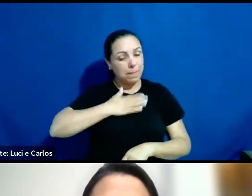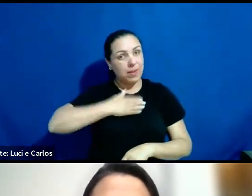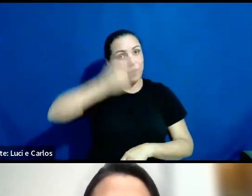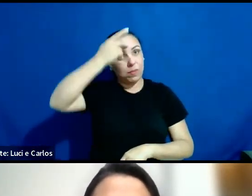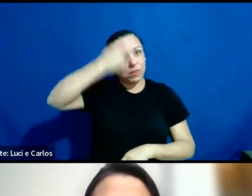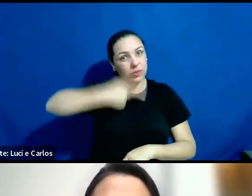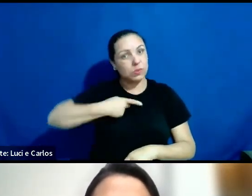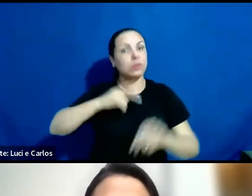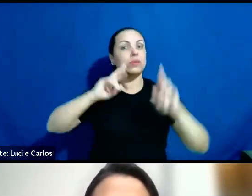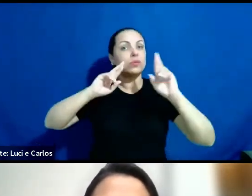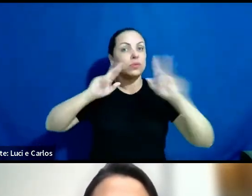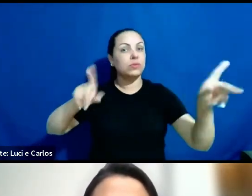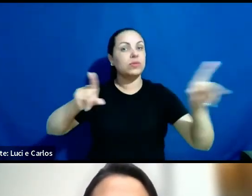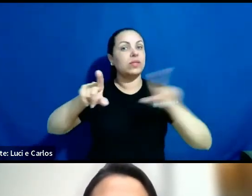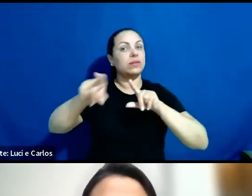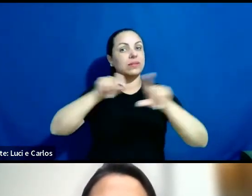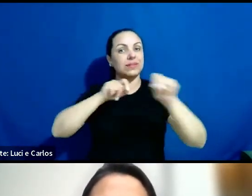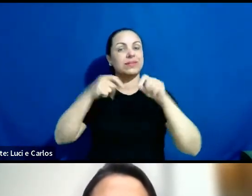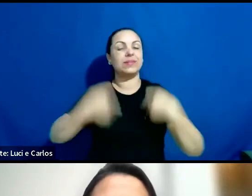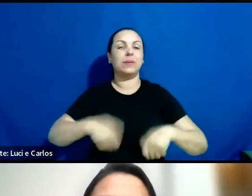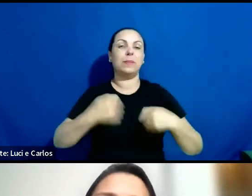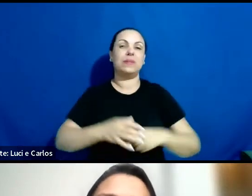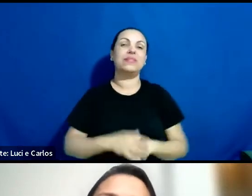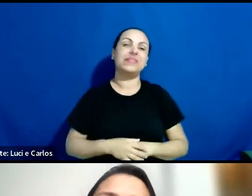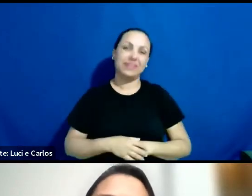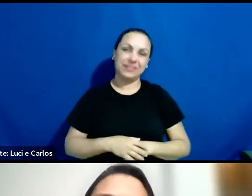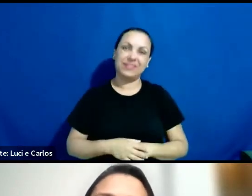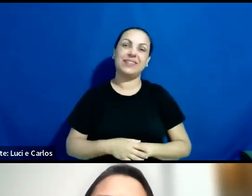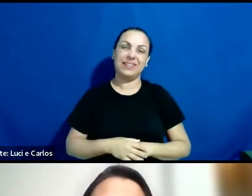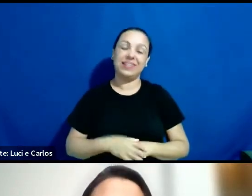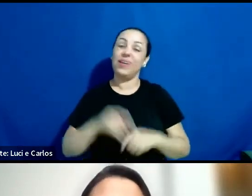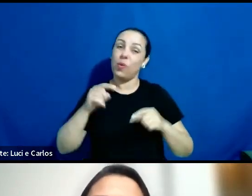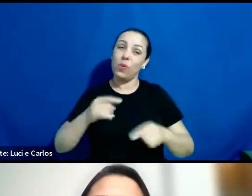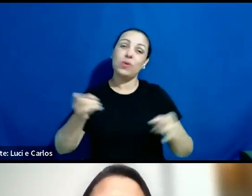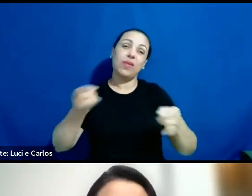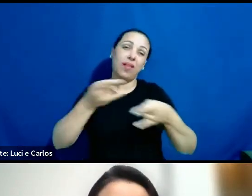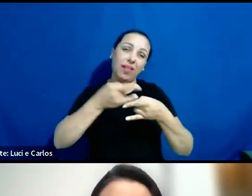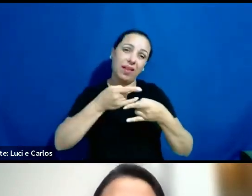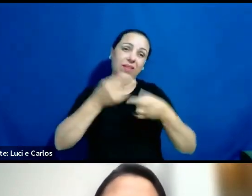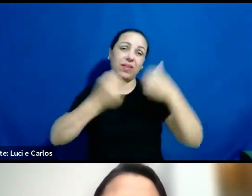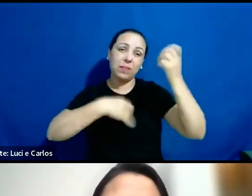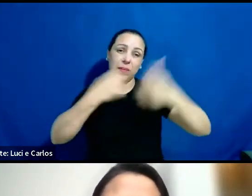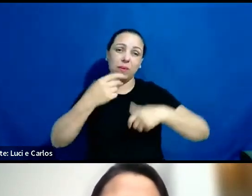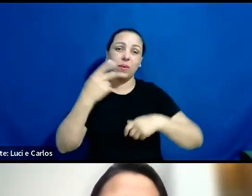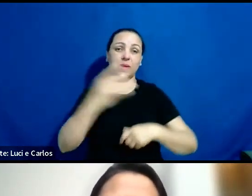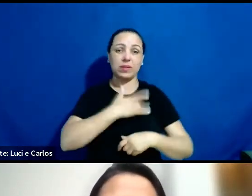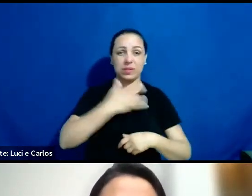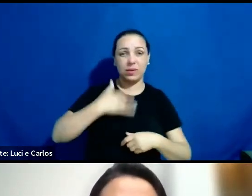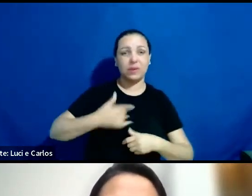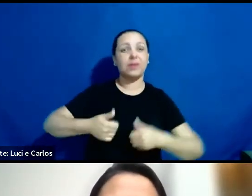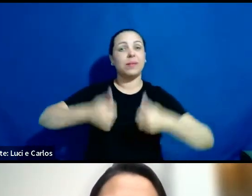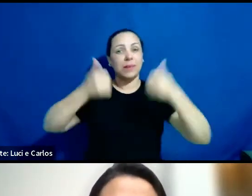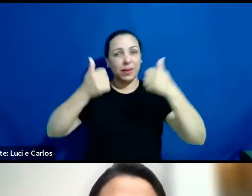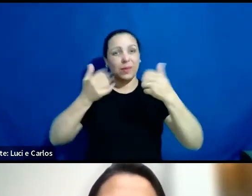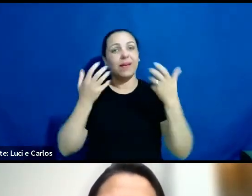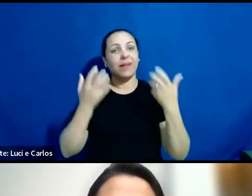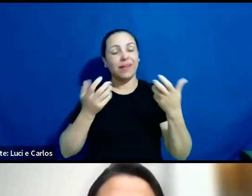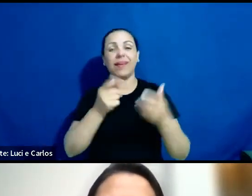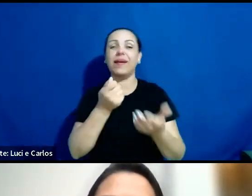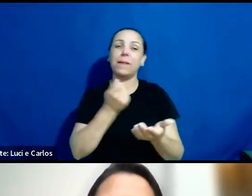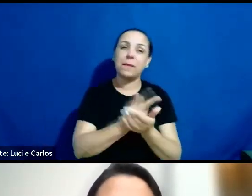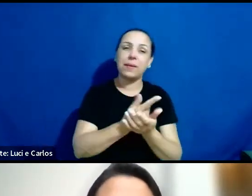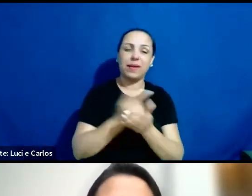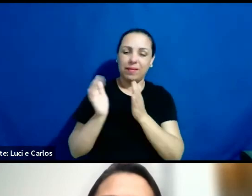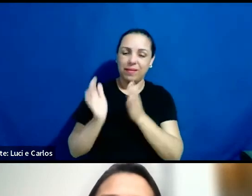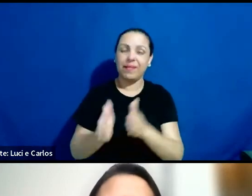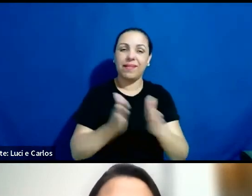descobrir o que é bom. E nós falamos aqui nesta live o que é bom para você ficar fora dessas estatísticas. Não é